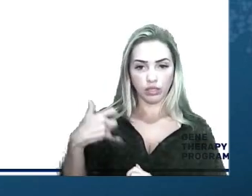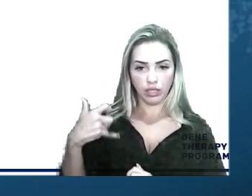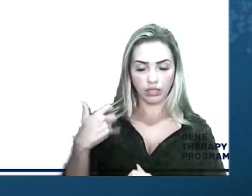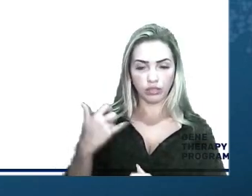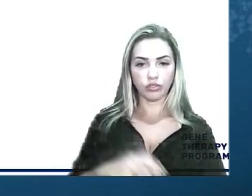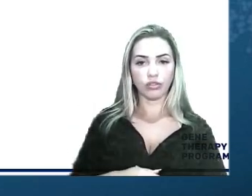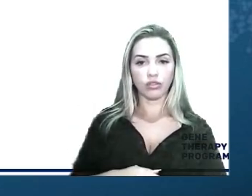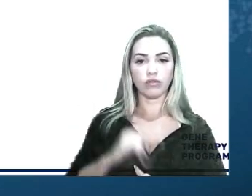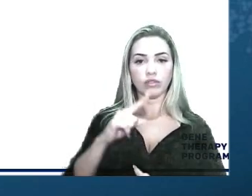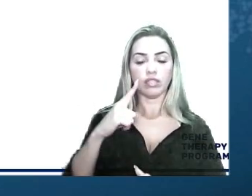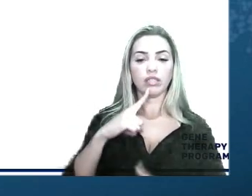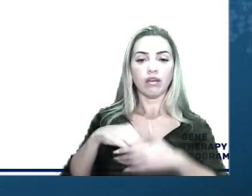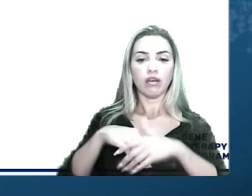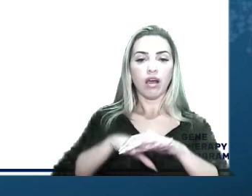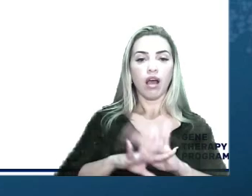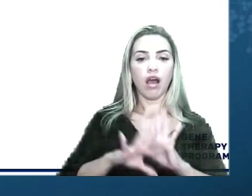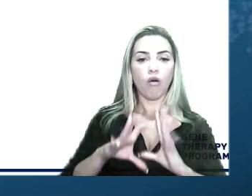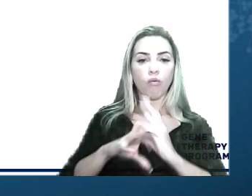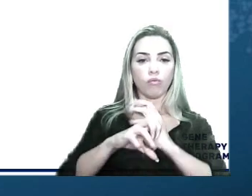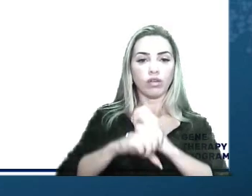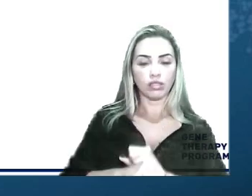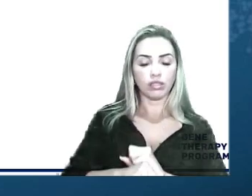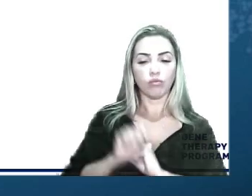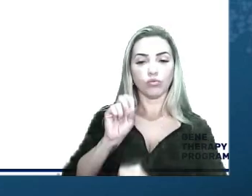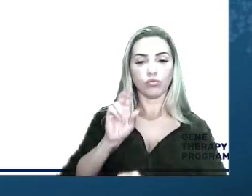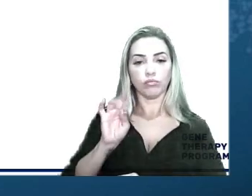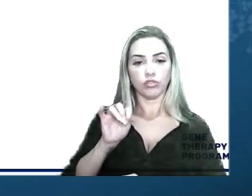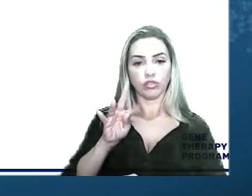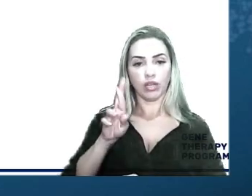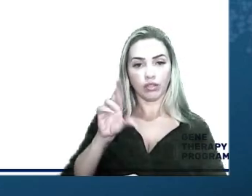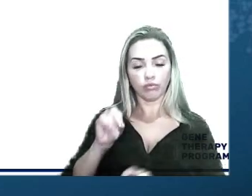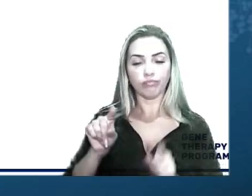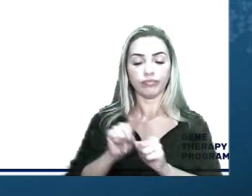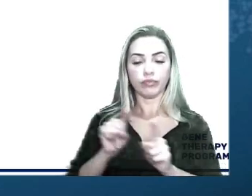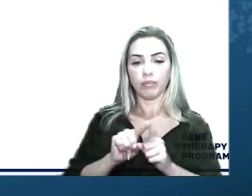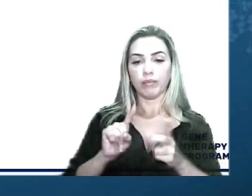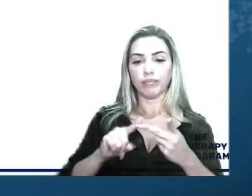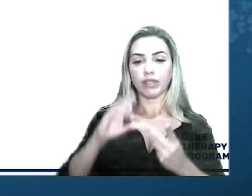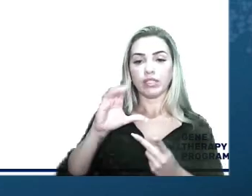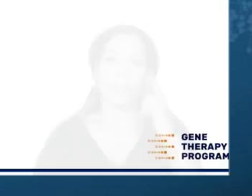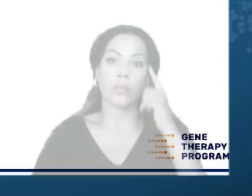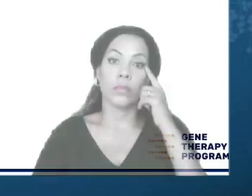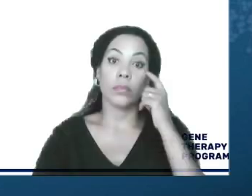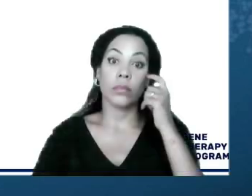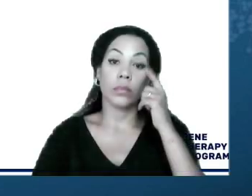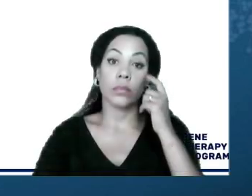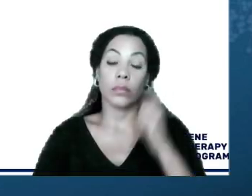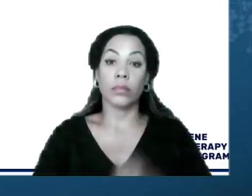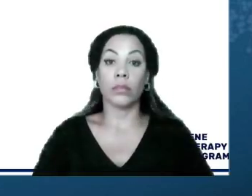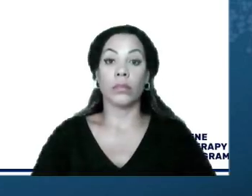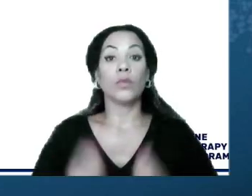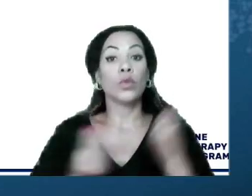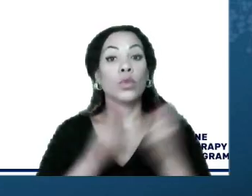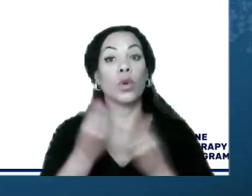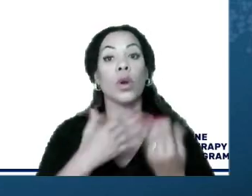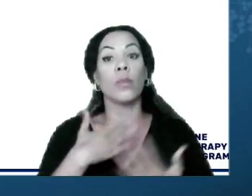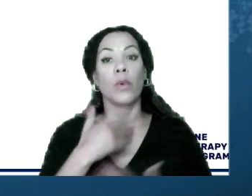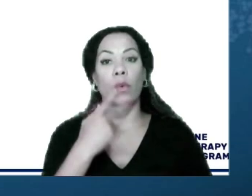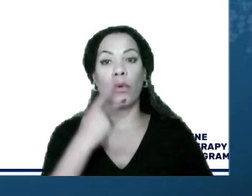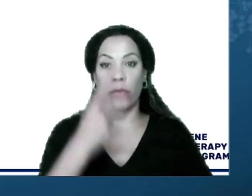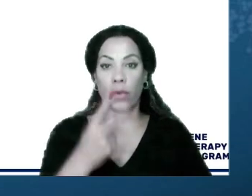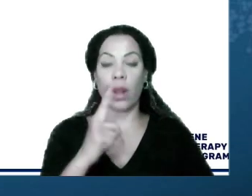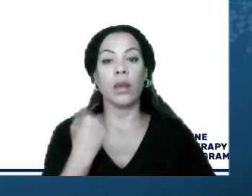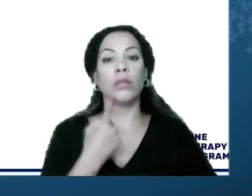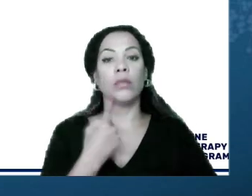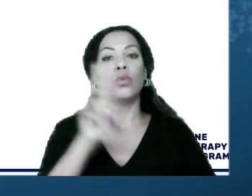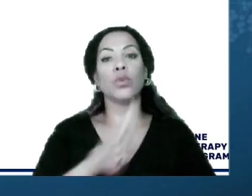uma acumulação de substratos e citocina. Como eu falei, a gente